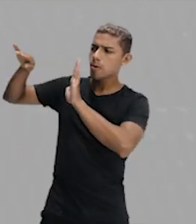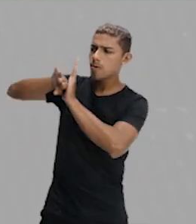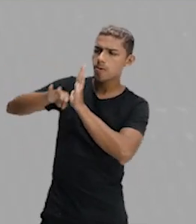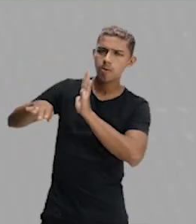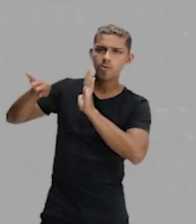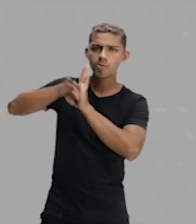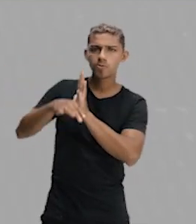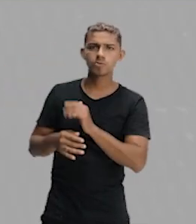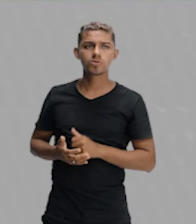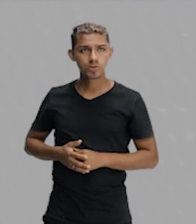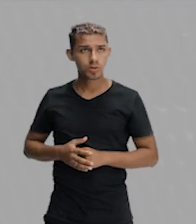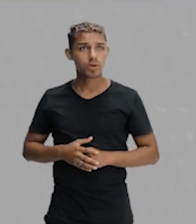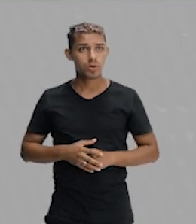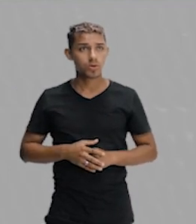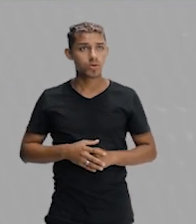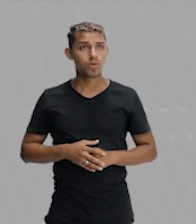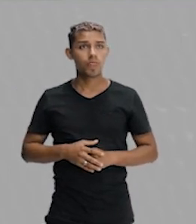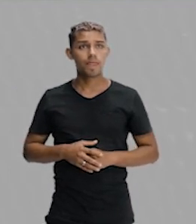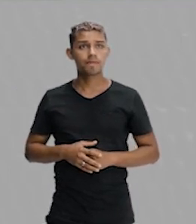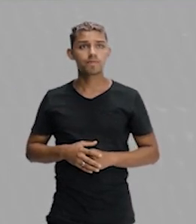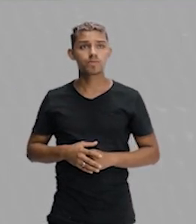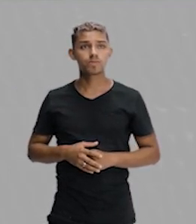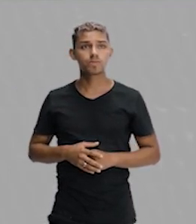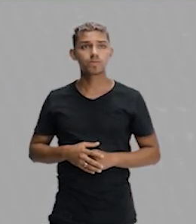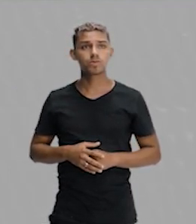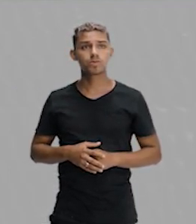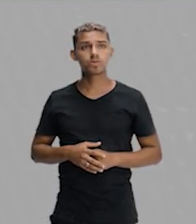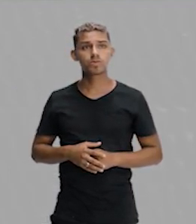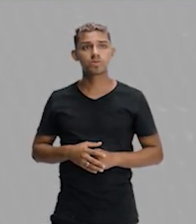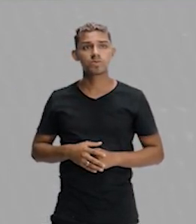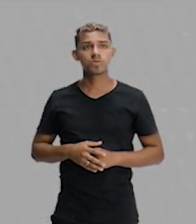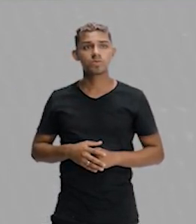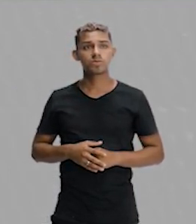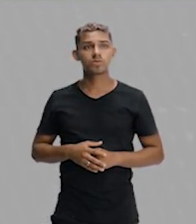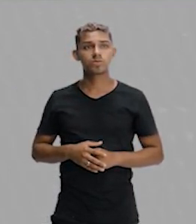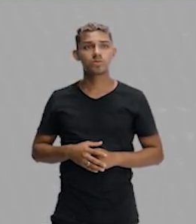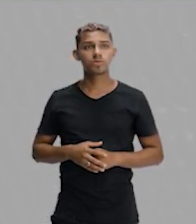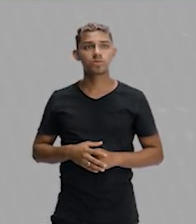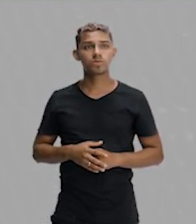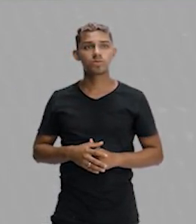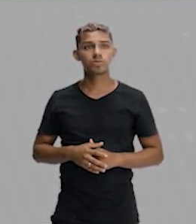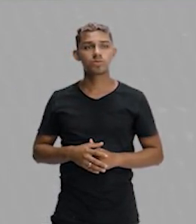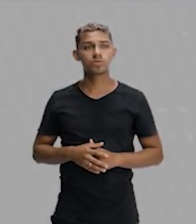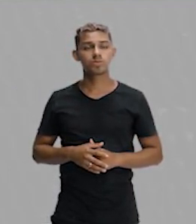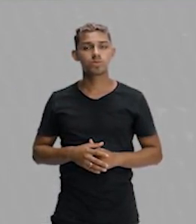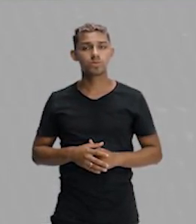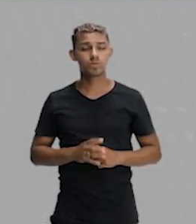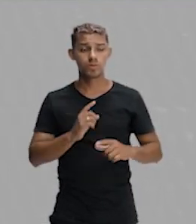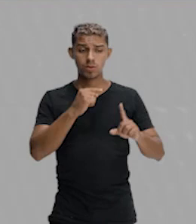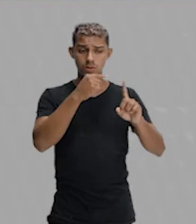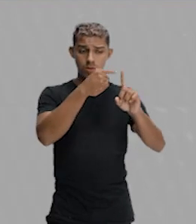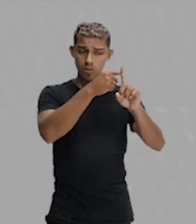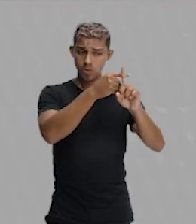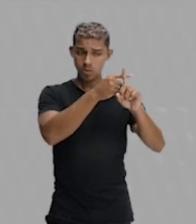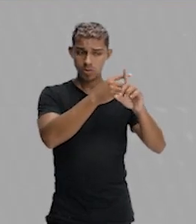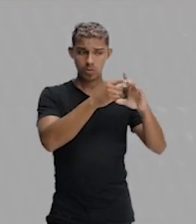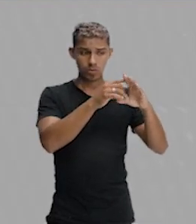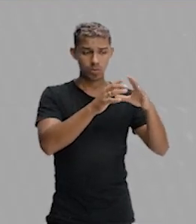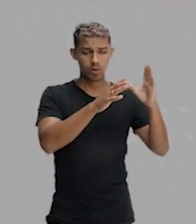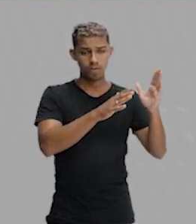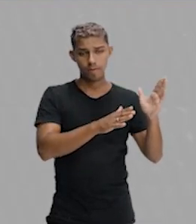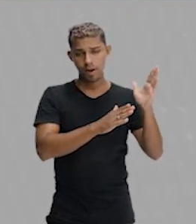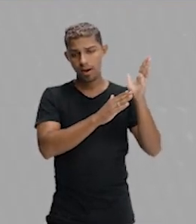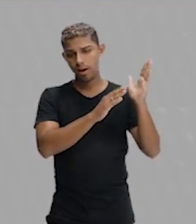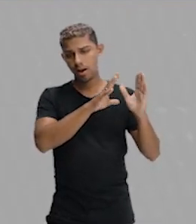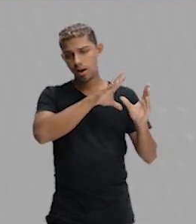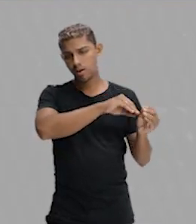da positiva e chega na negativa.